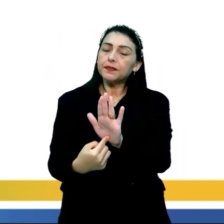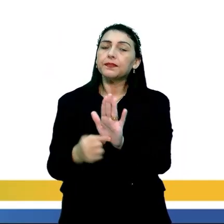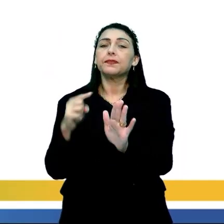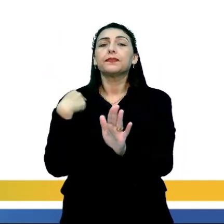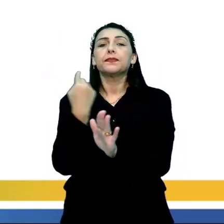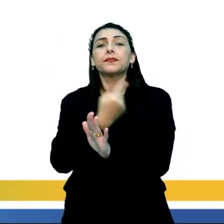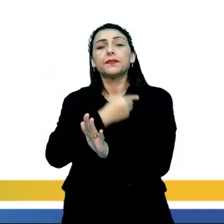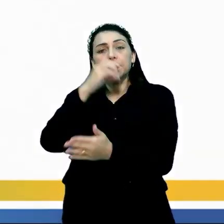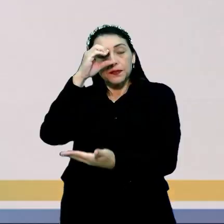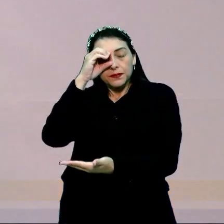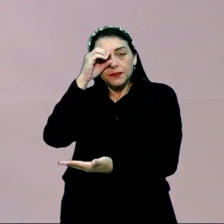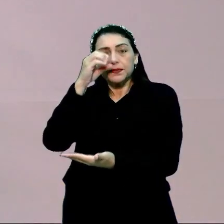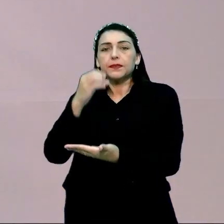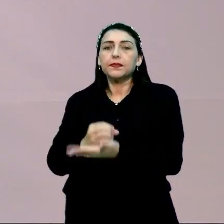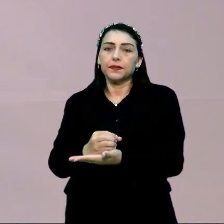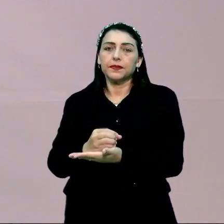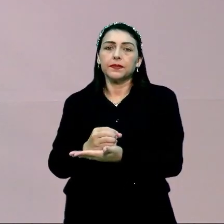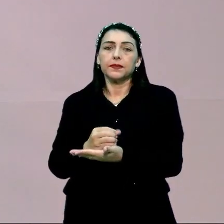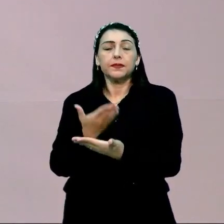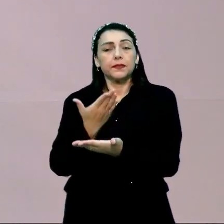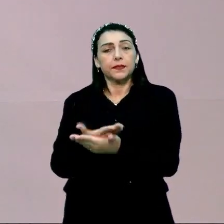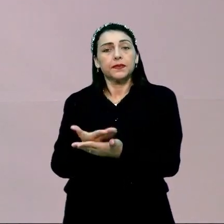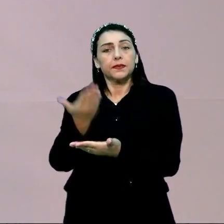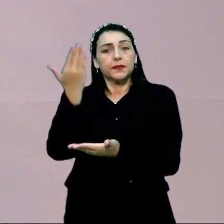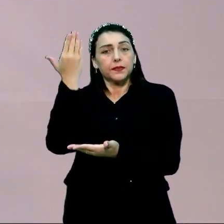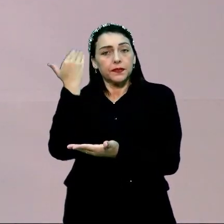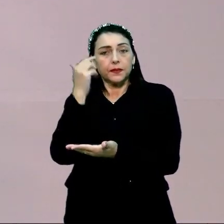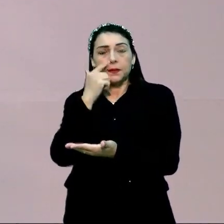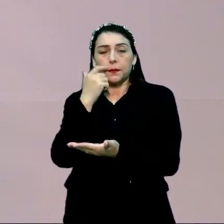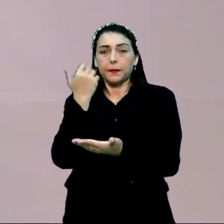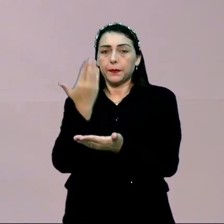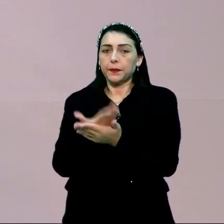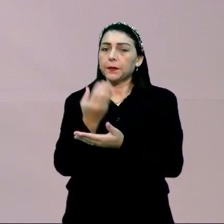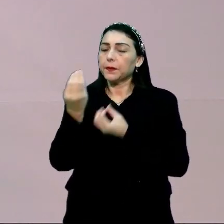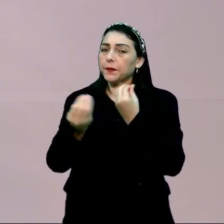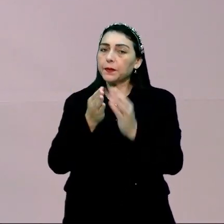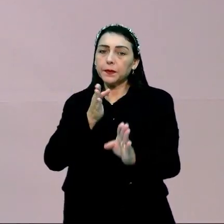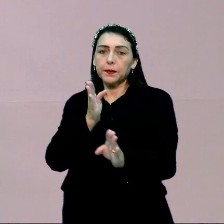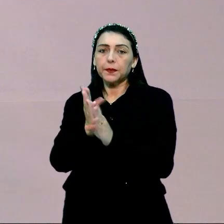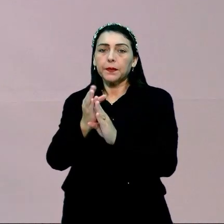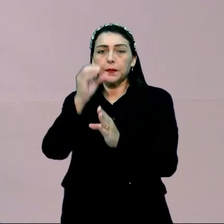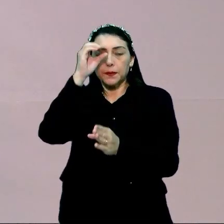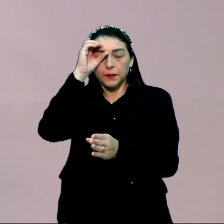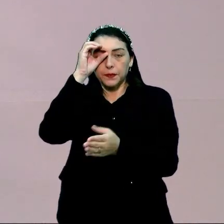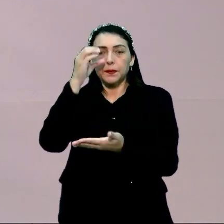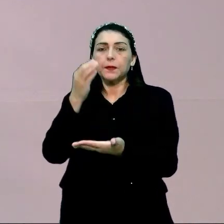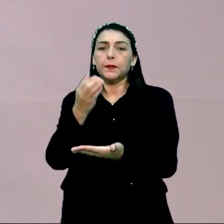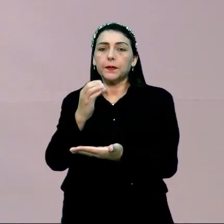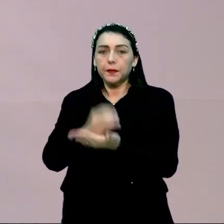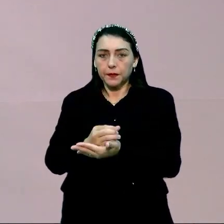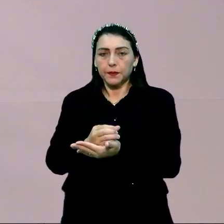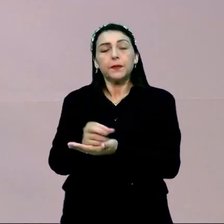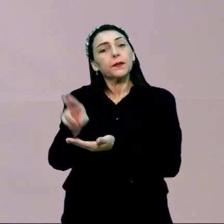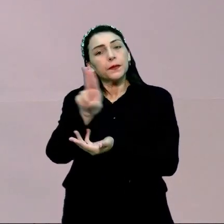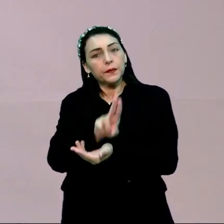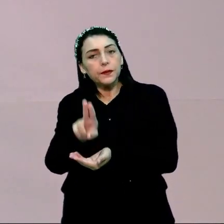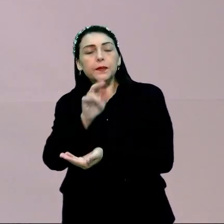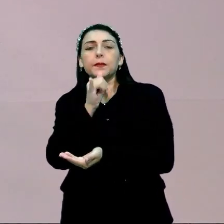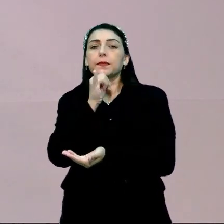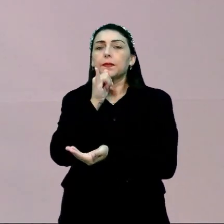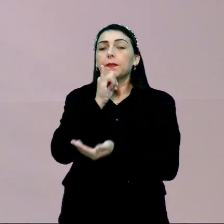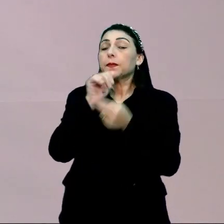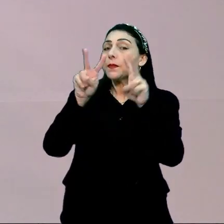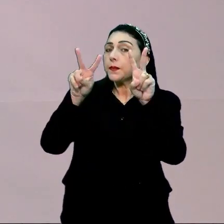nossa tese. Na aula passada, nós estudamos como identificar uma tese, né? Nós utilizamos, por exemplo,